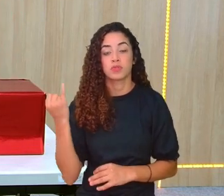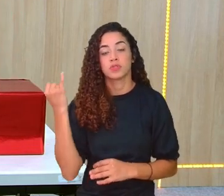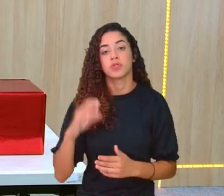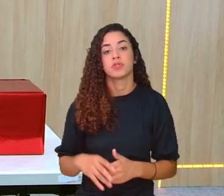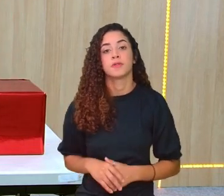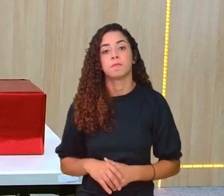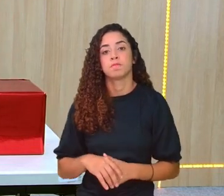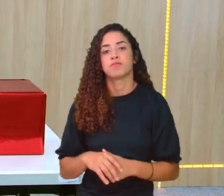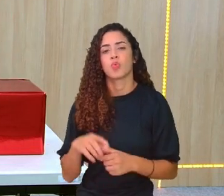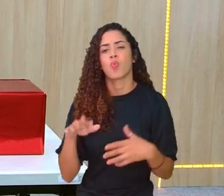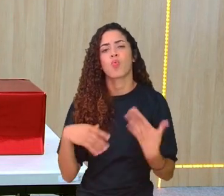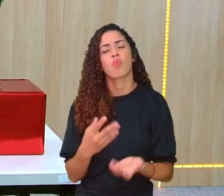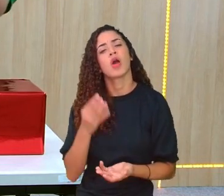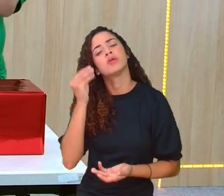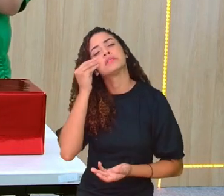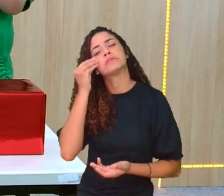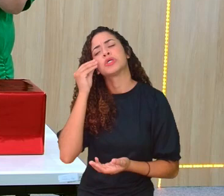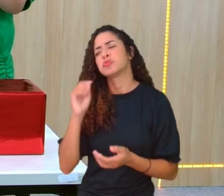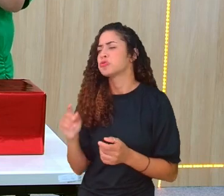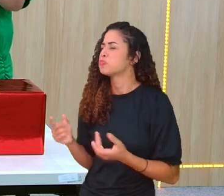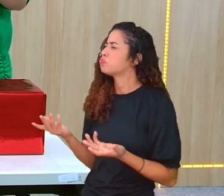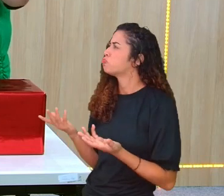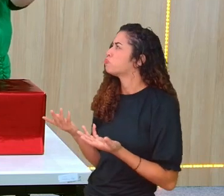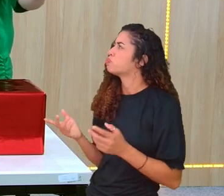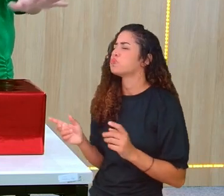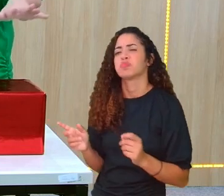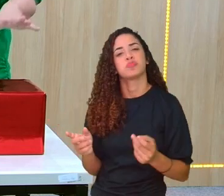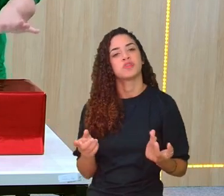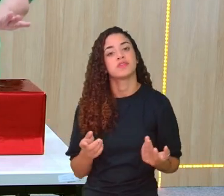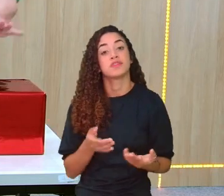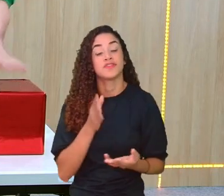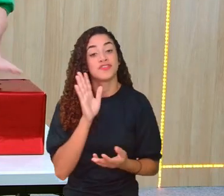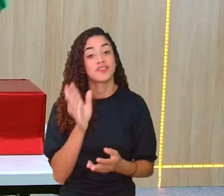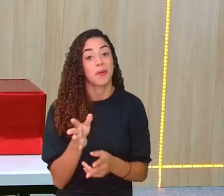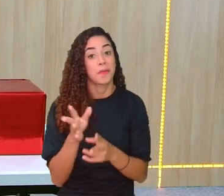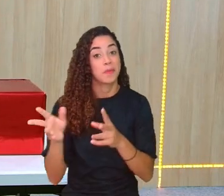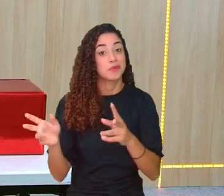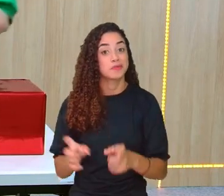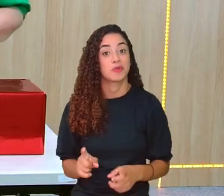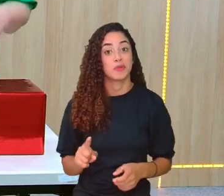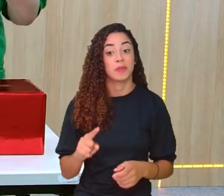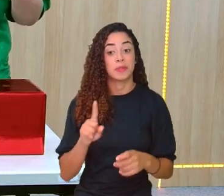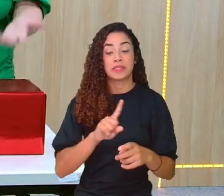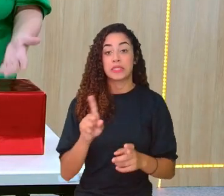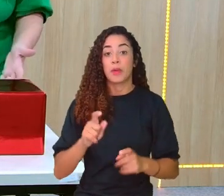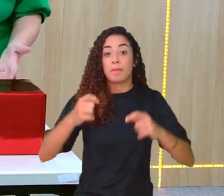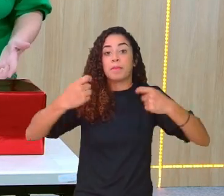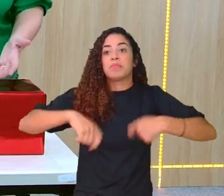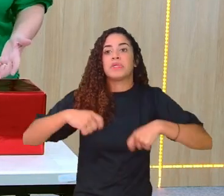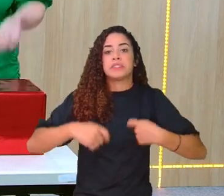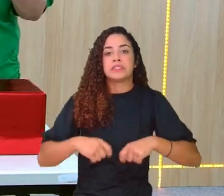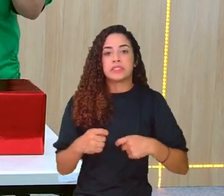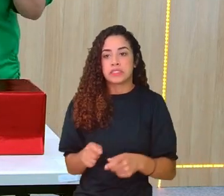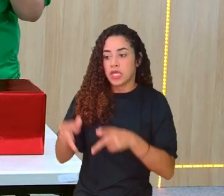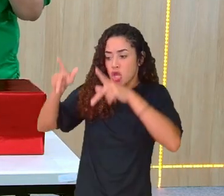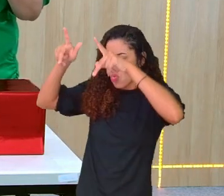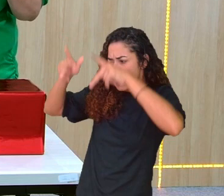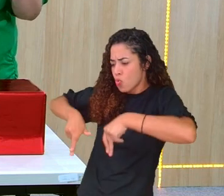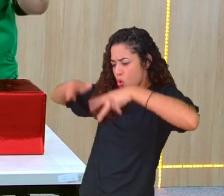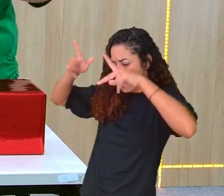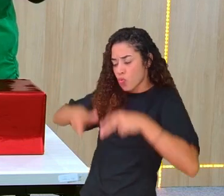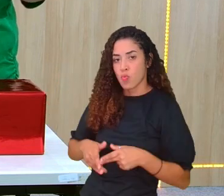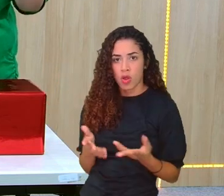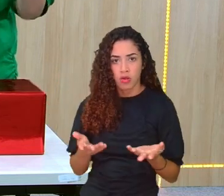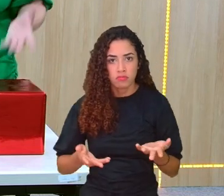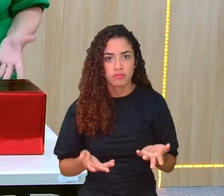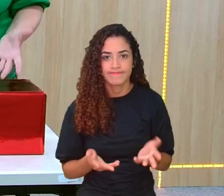qual é esse experimento? Tudo bem? Já viu que não precisa desses para fazer, que o mais